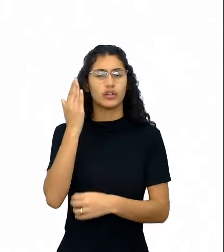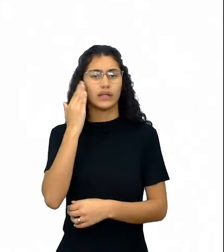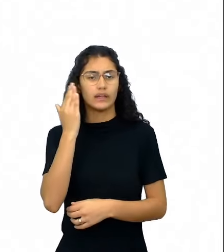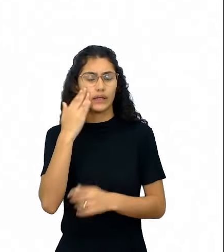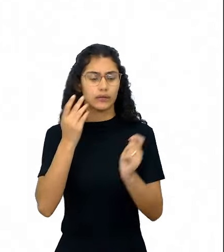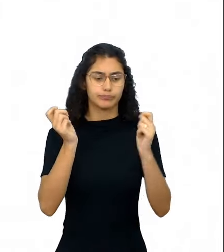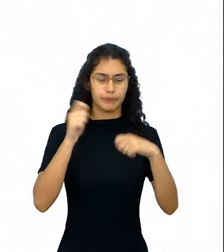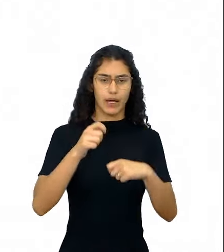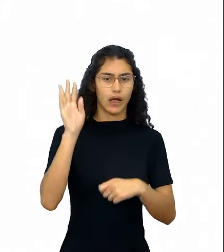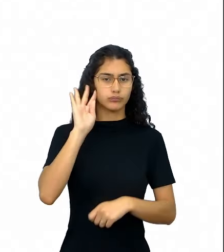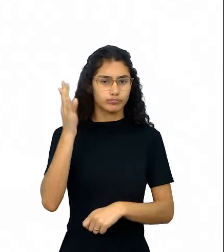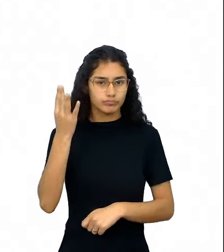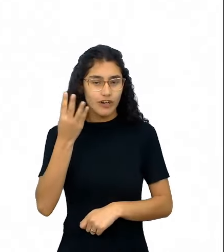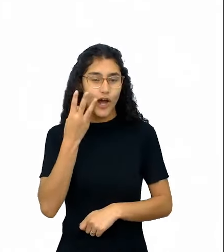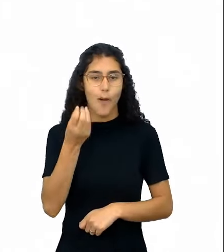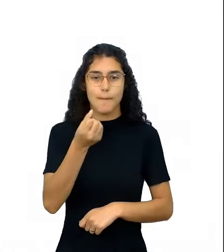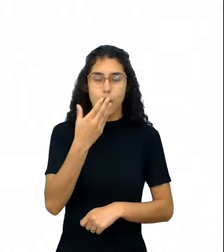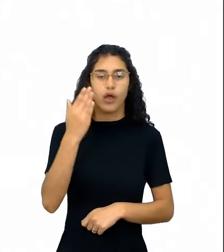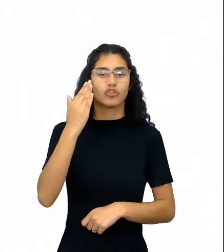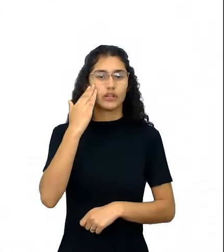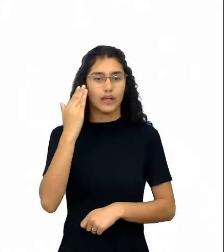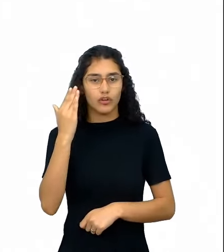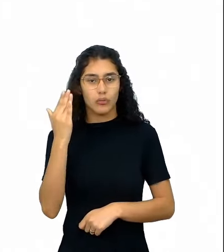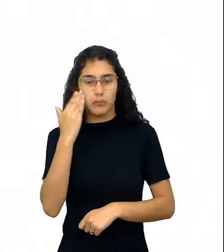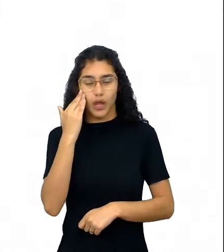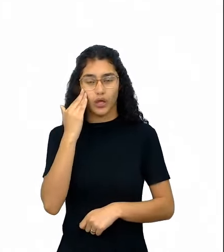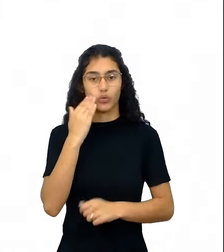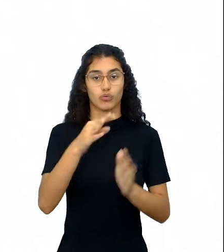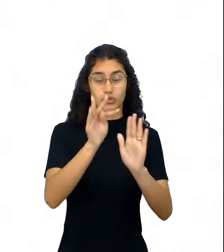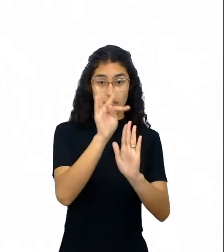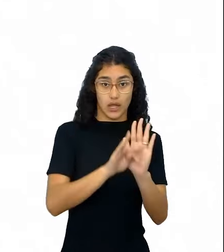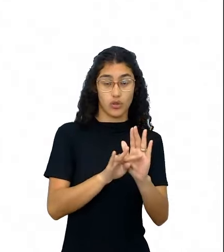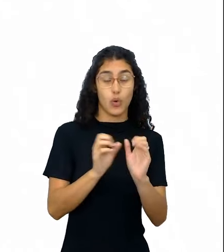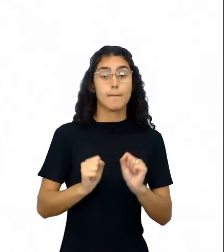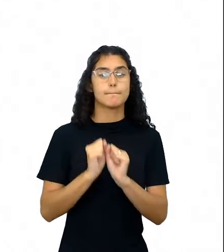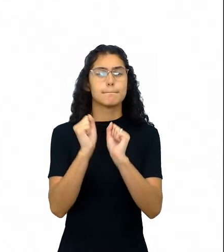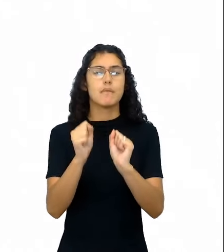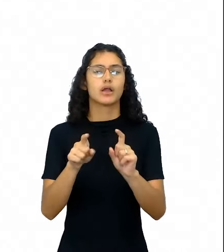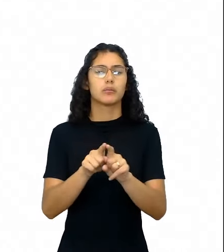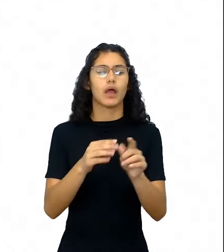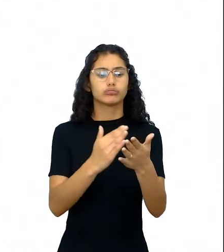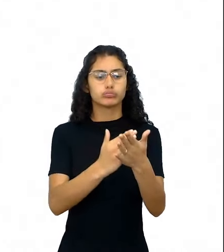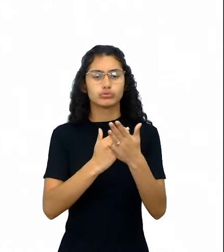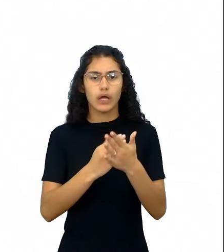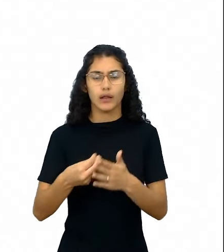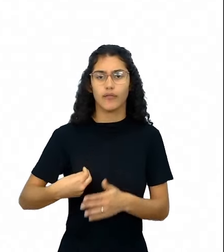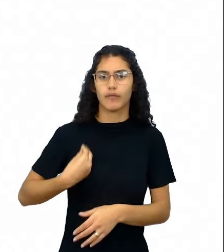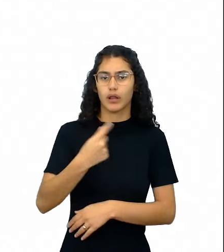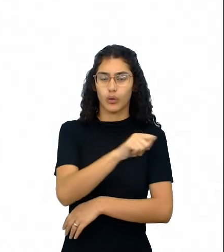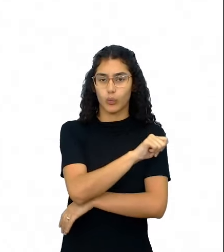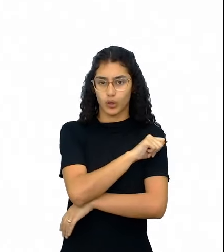de interpretação, de compreensão de texto? E o que isso pode favorecer na vida desse